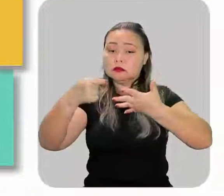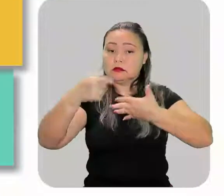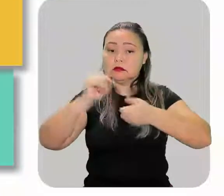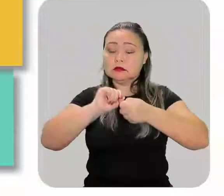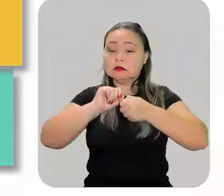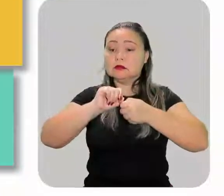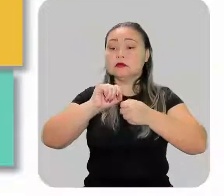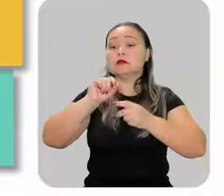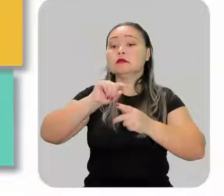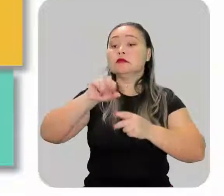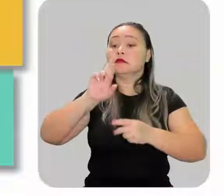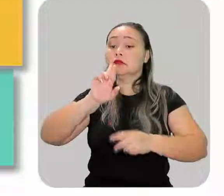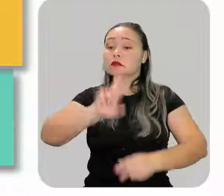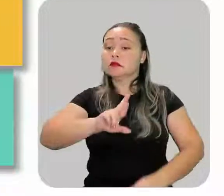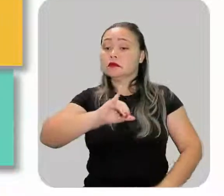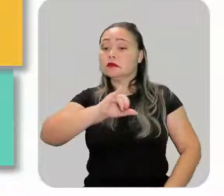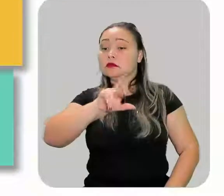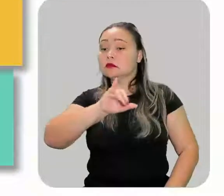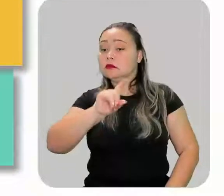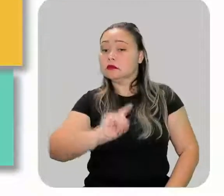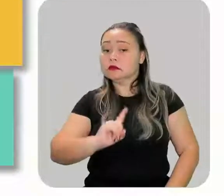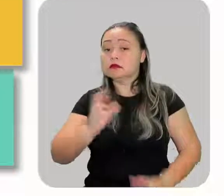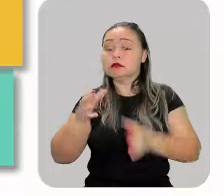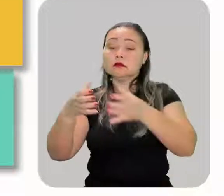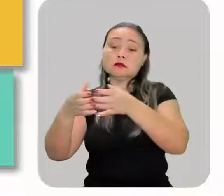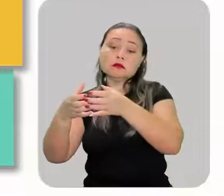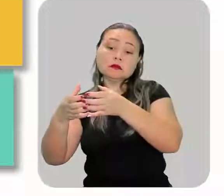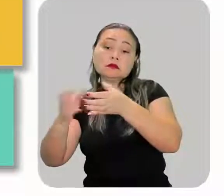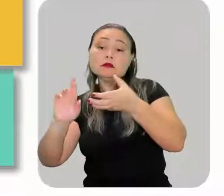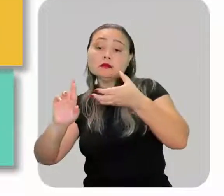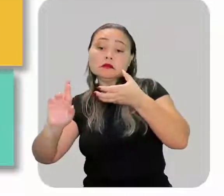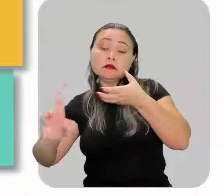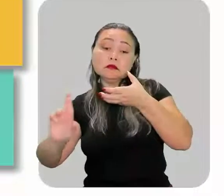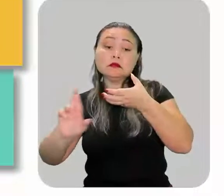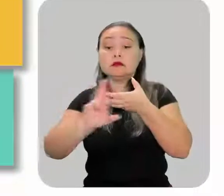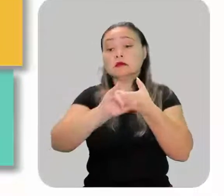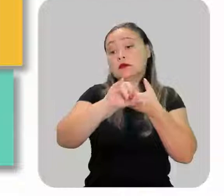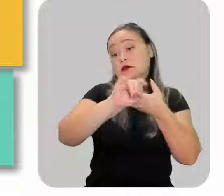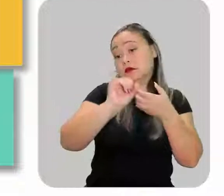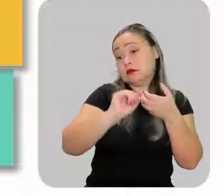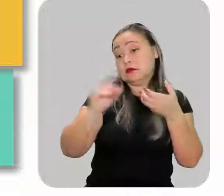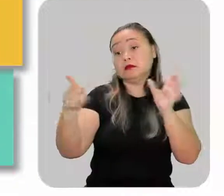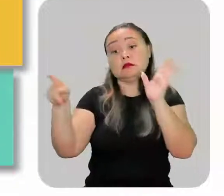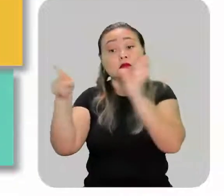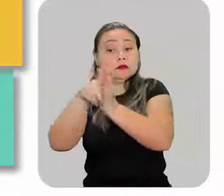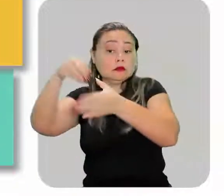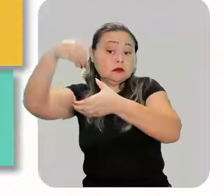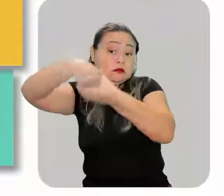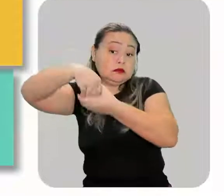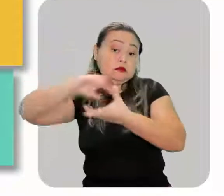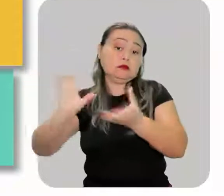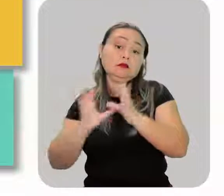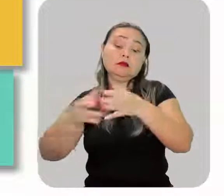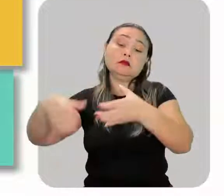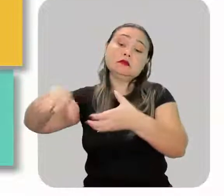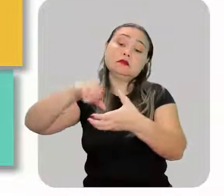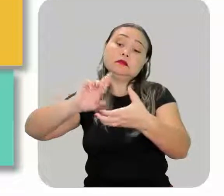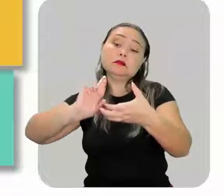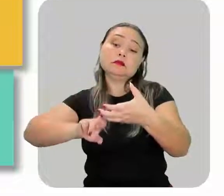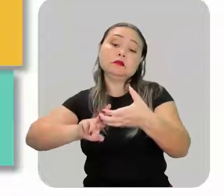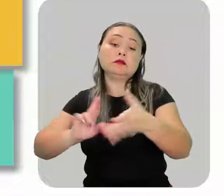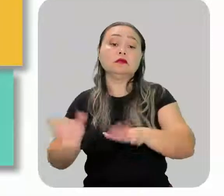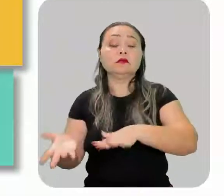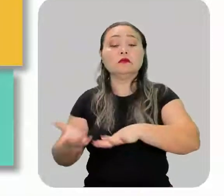aí, ó, raiz e conjunto solução. Nem sempre a raiz pertence ao conjunto solução. E vamos falar também sobre